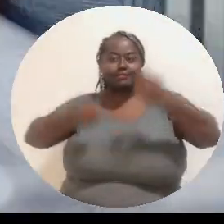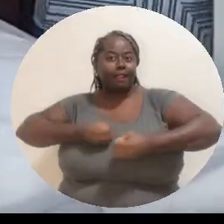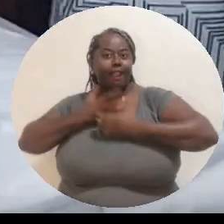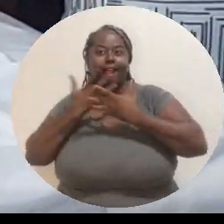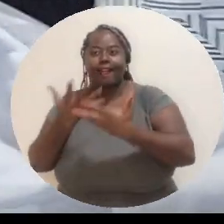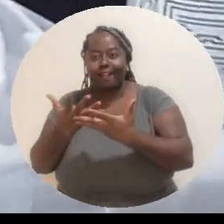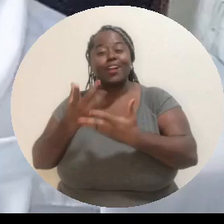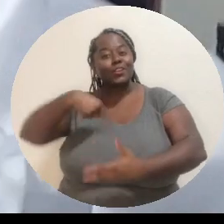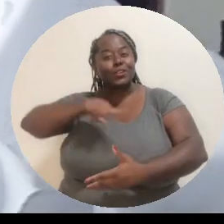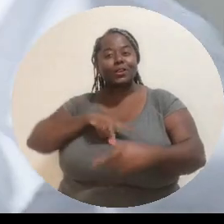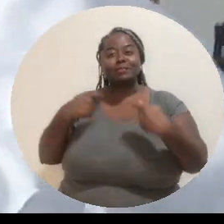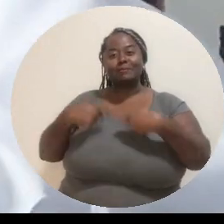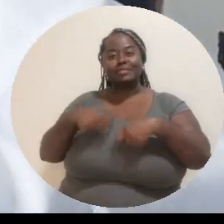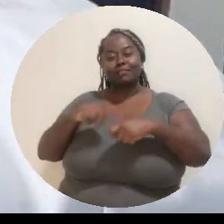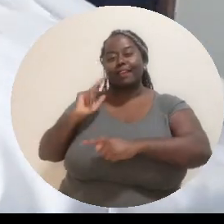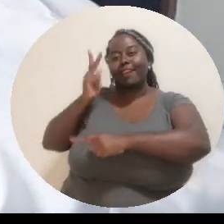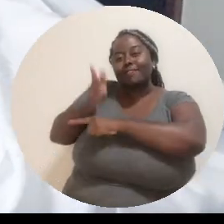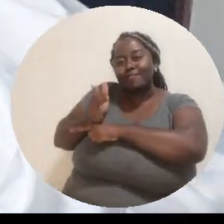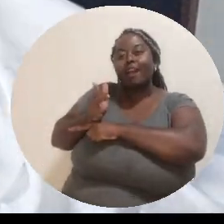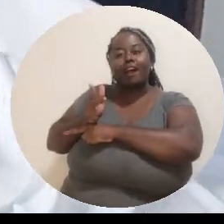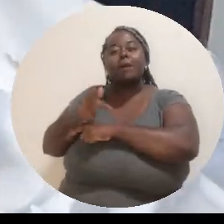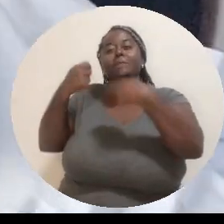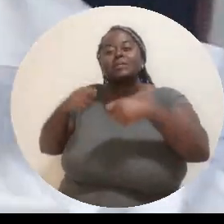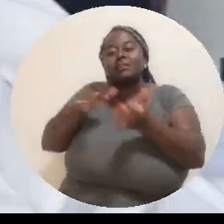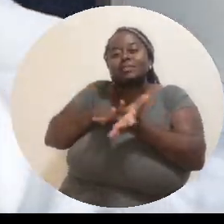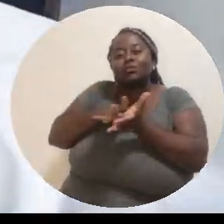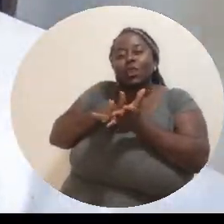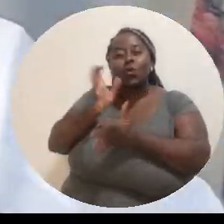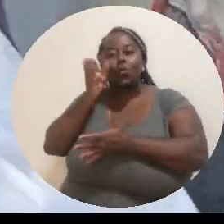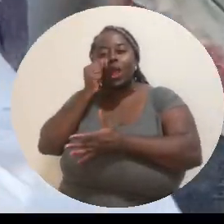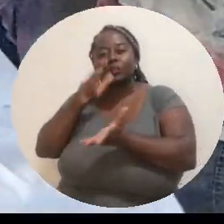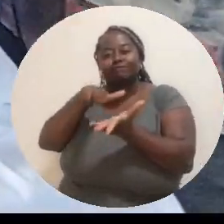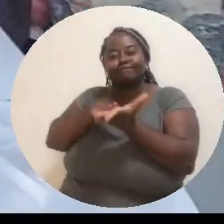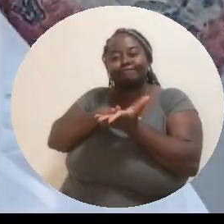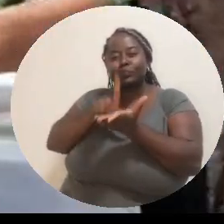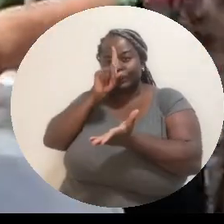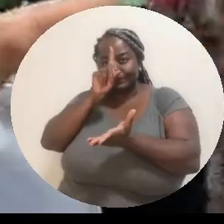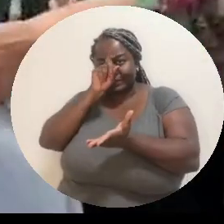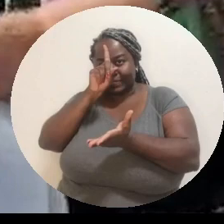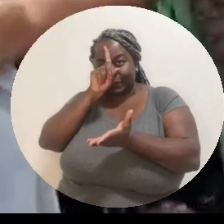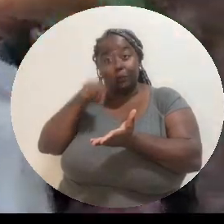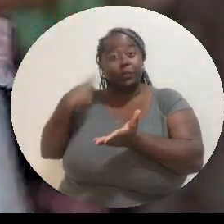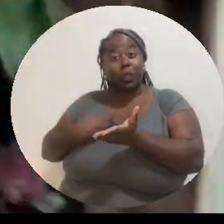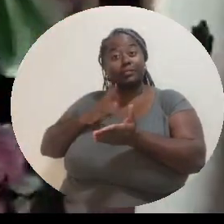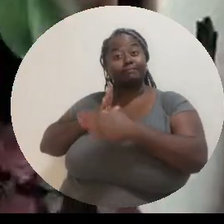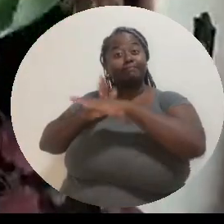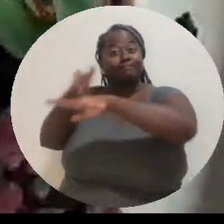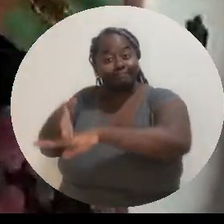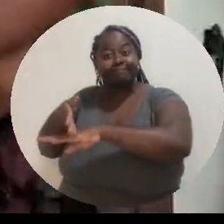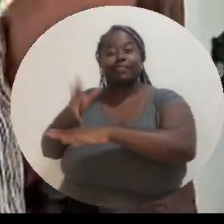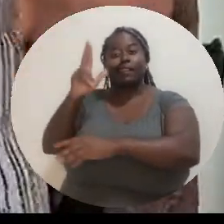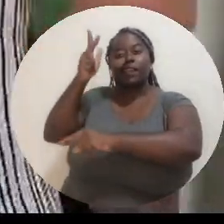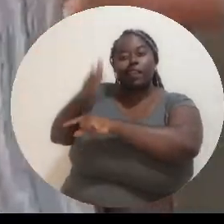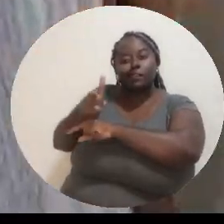que a gente tinha que gravar uma cena que teria que simular um quarto de hospital. E aí, quando a gente foi para gravar a cena do